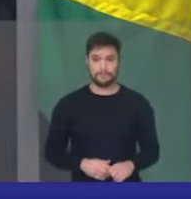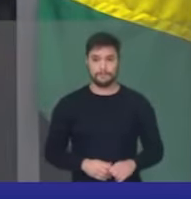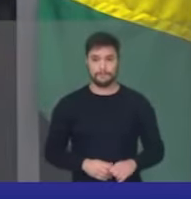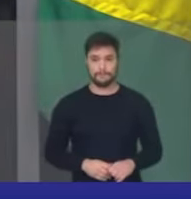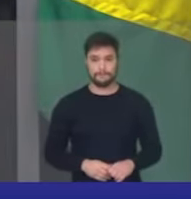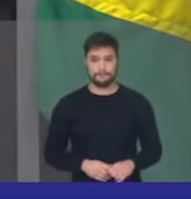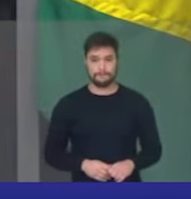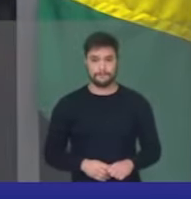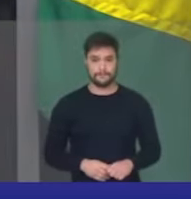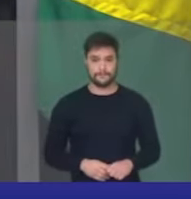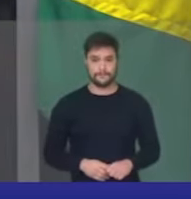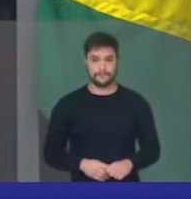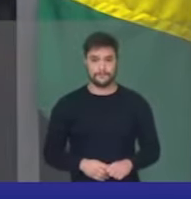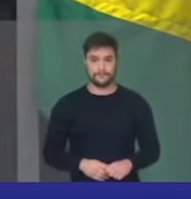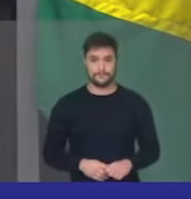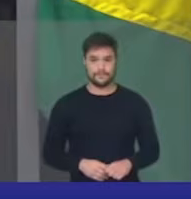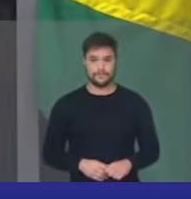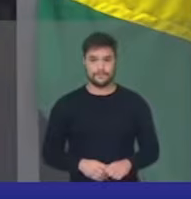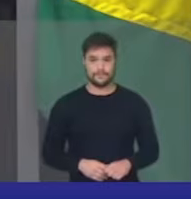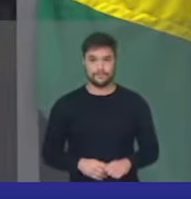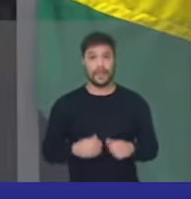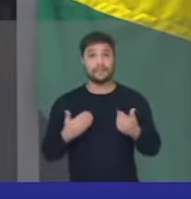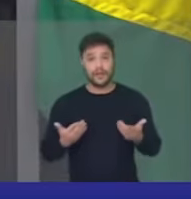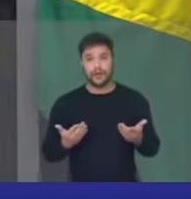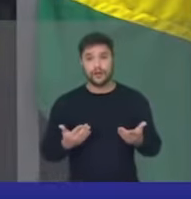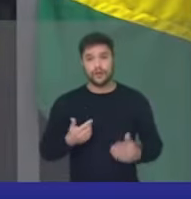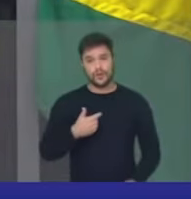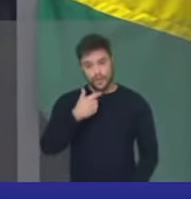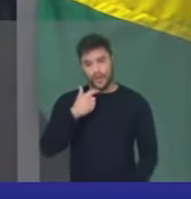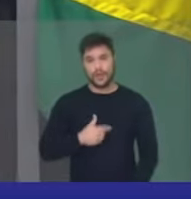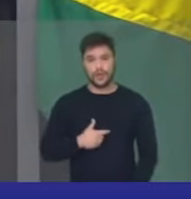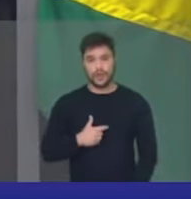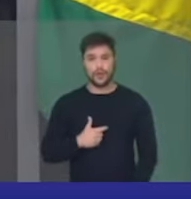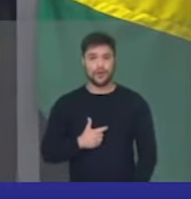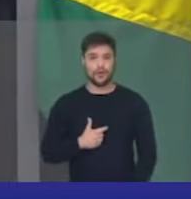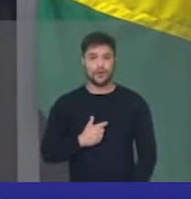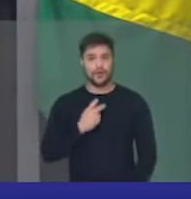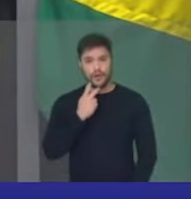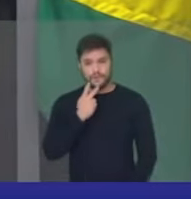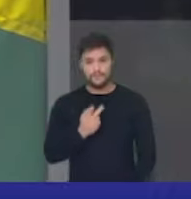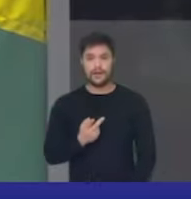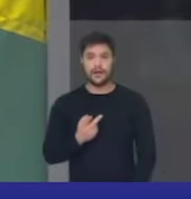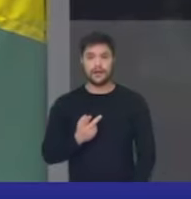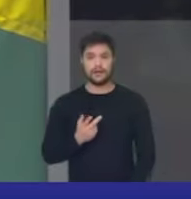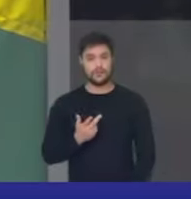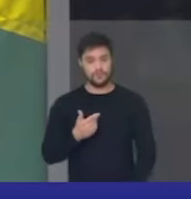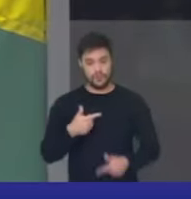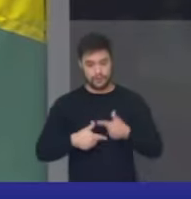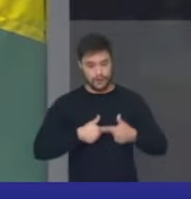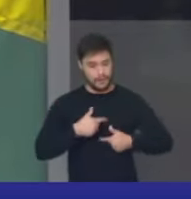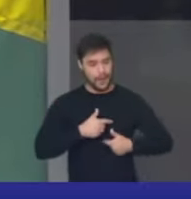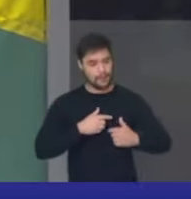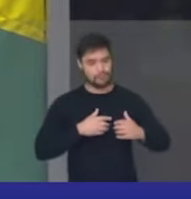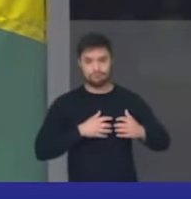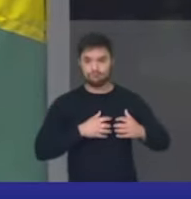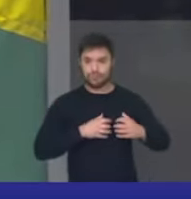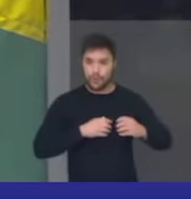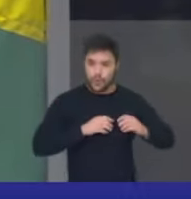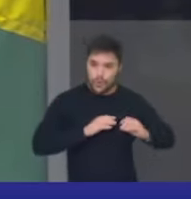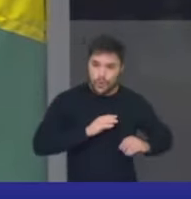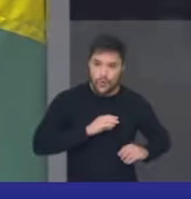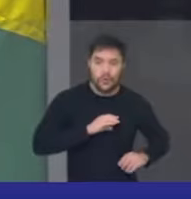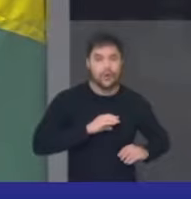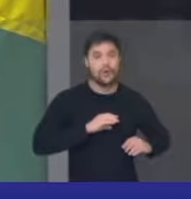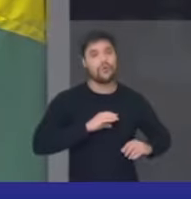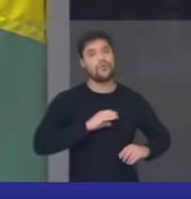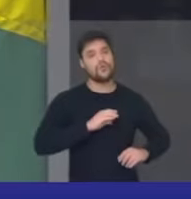Presidente então isso aqui que eu faço como eu de fato sempre falo que é com coração e confesso que talvez n congresso aqui inteiro